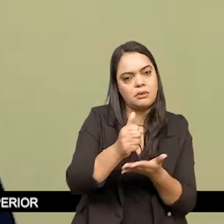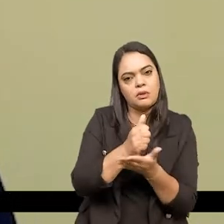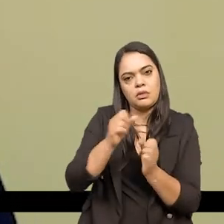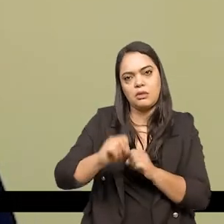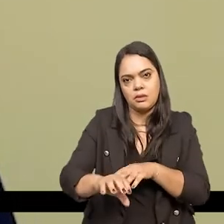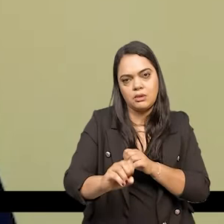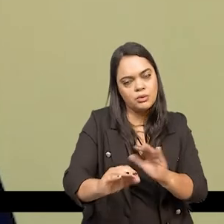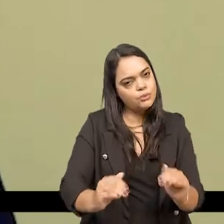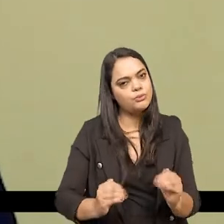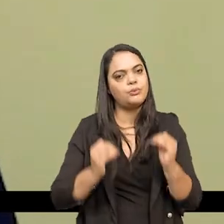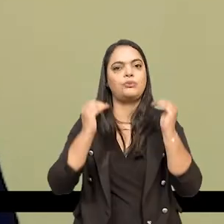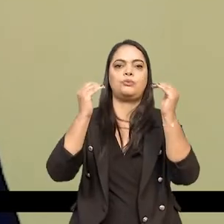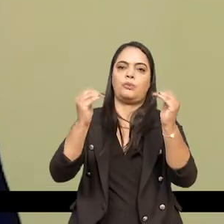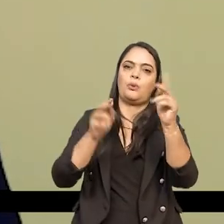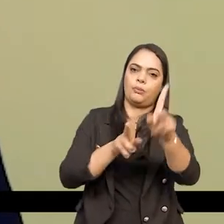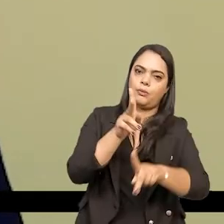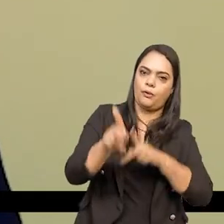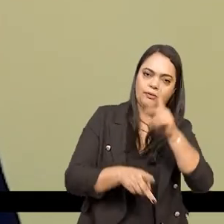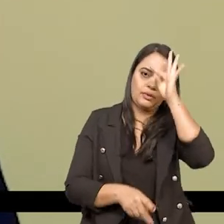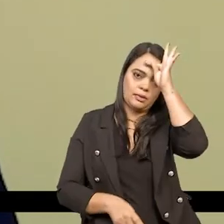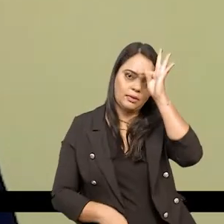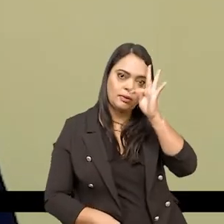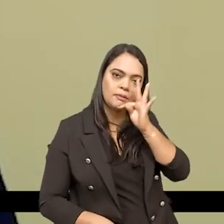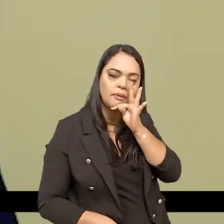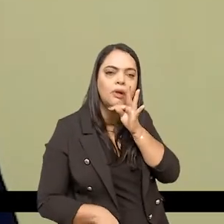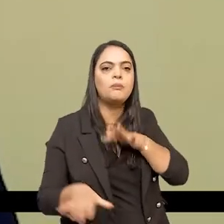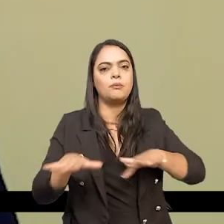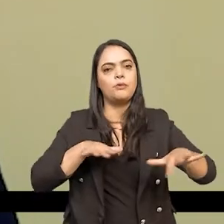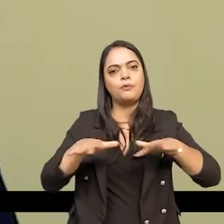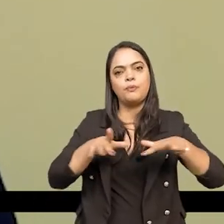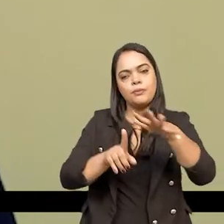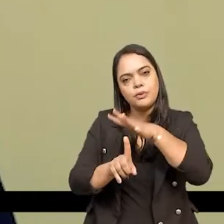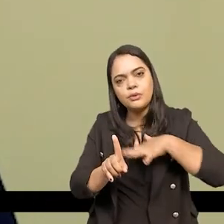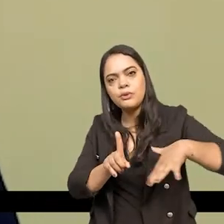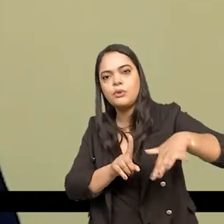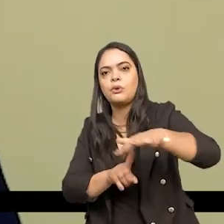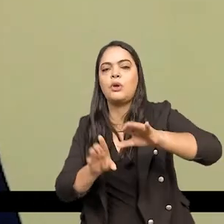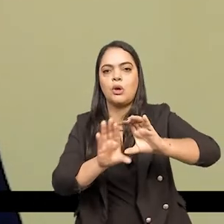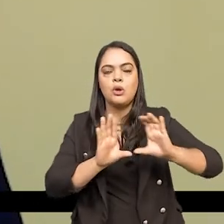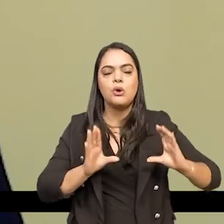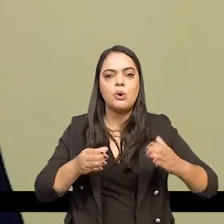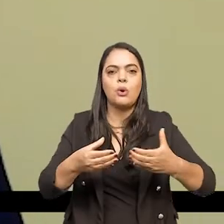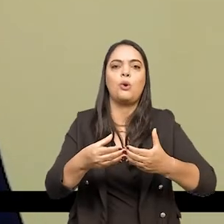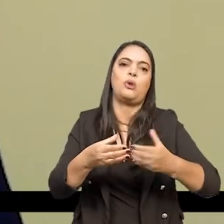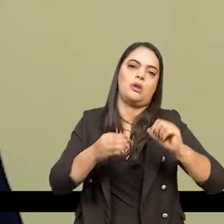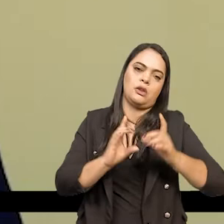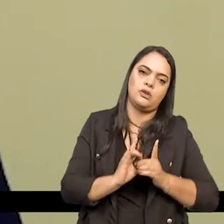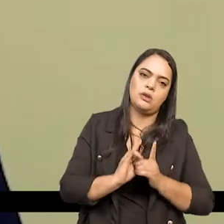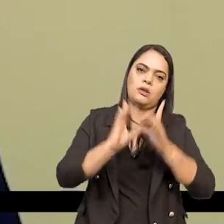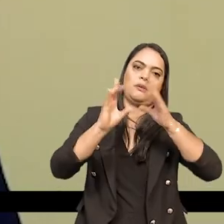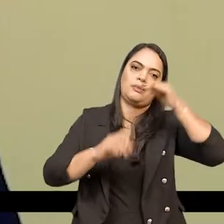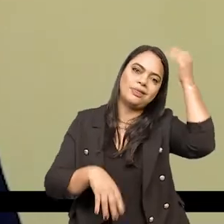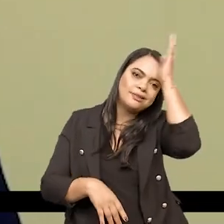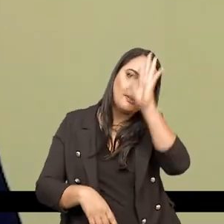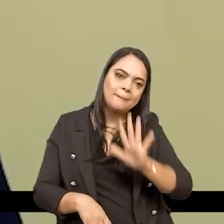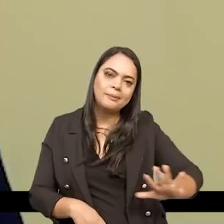superior, de povos tradicionais, de movimentos sociais e coletivos democráticos de todo o